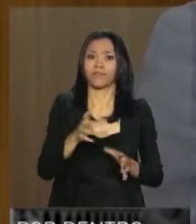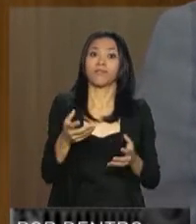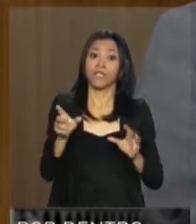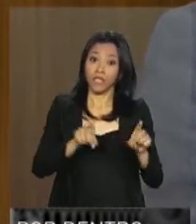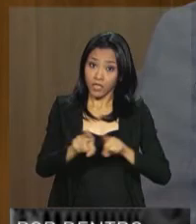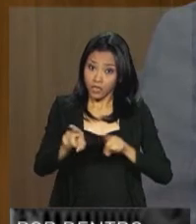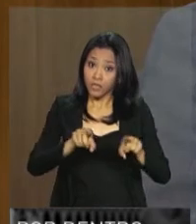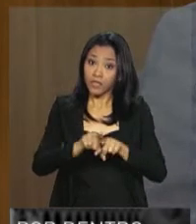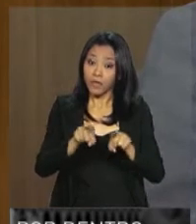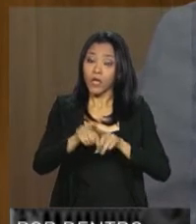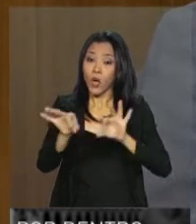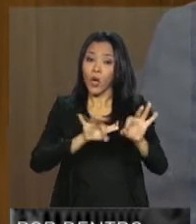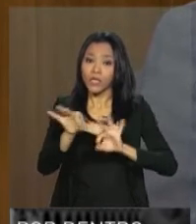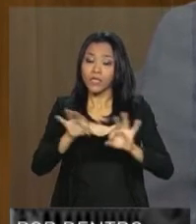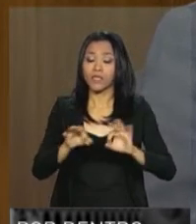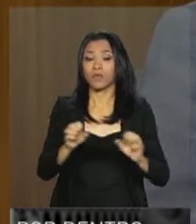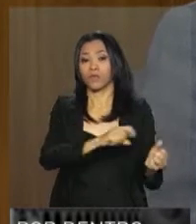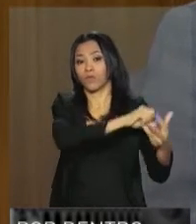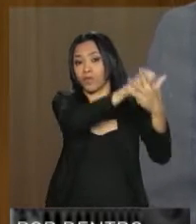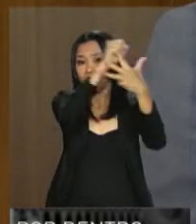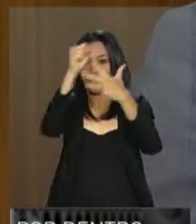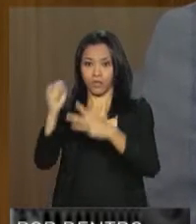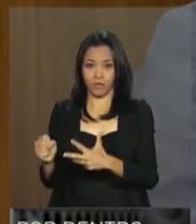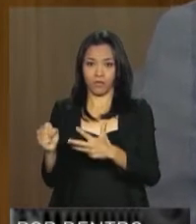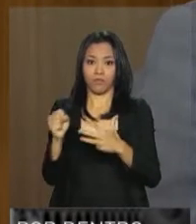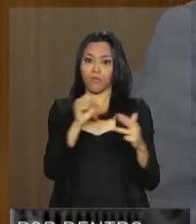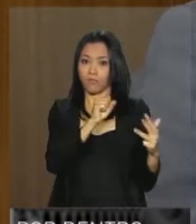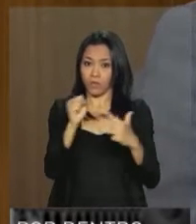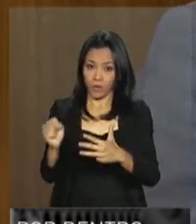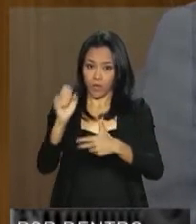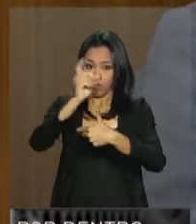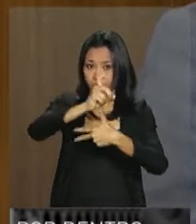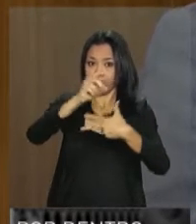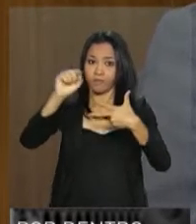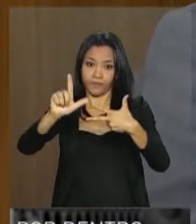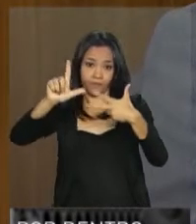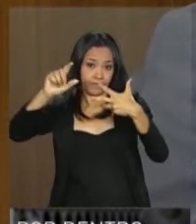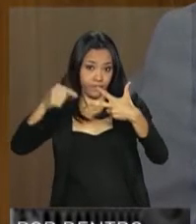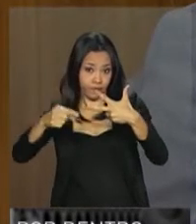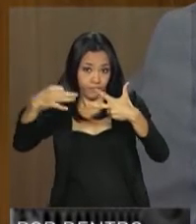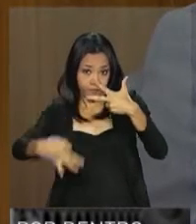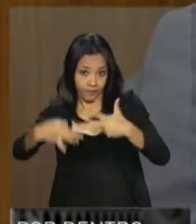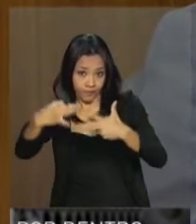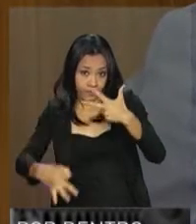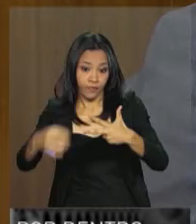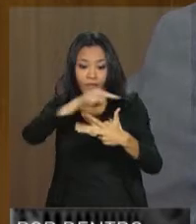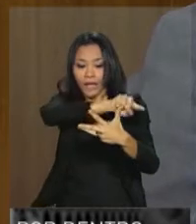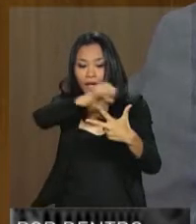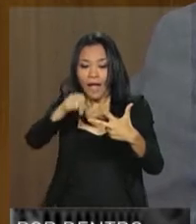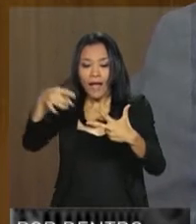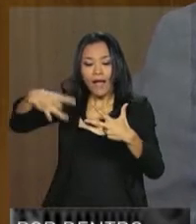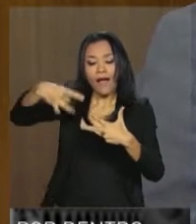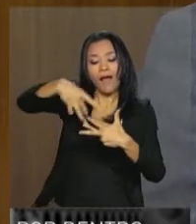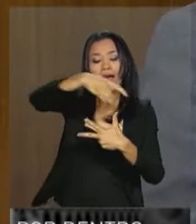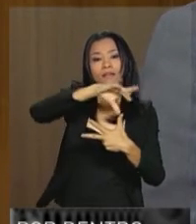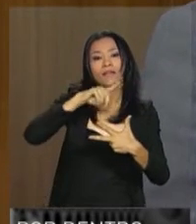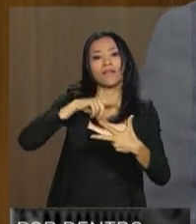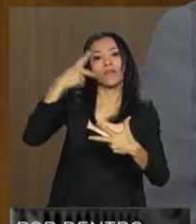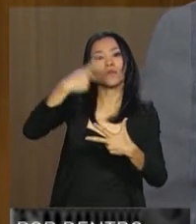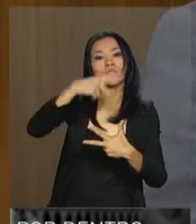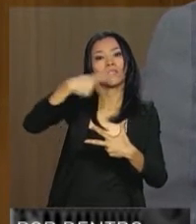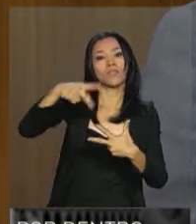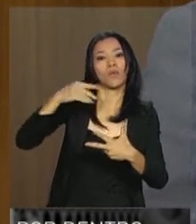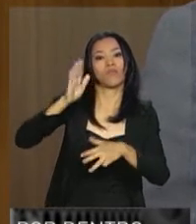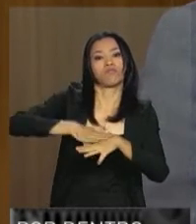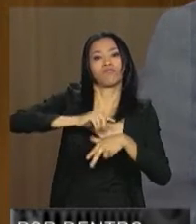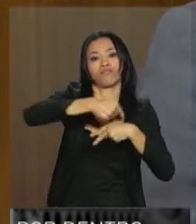legislativo executivo e se a área cada um tem a sua competência e nós temos a plena certeza que